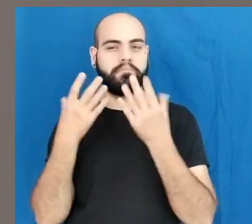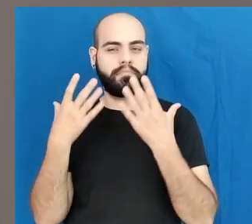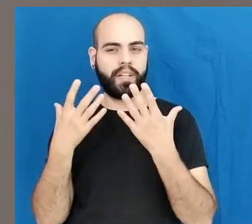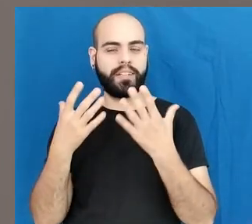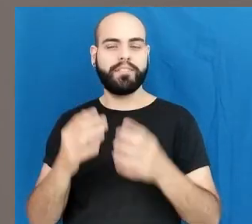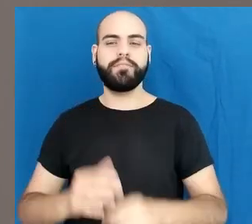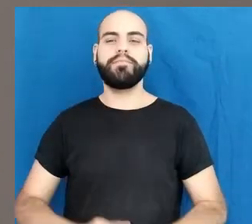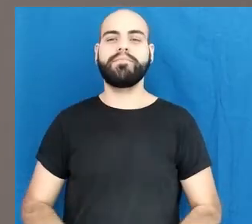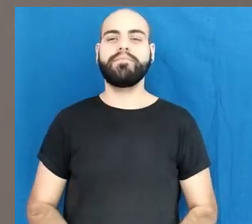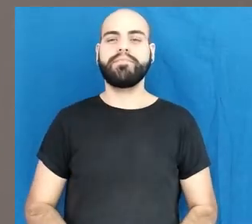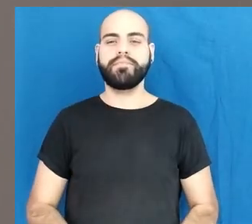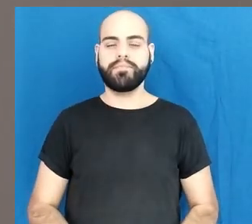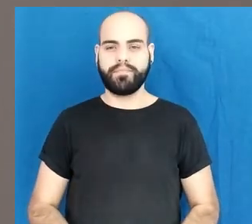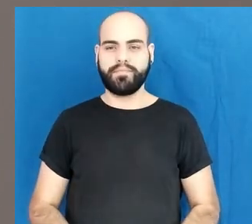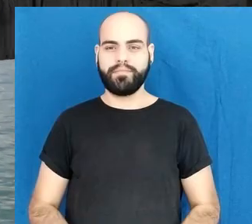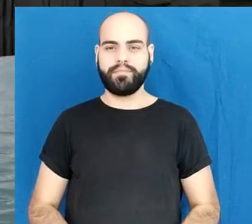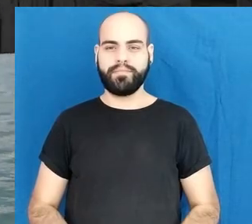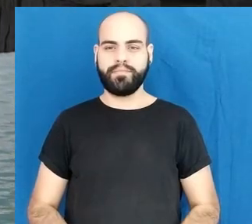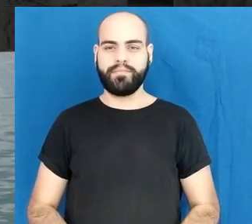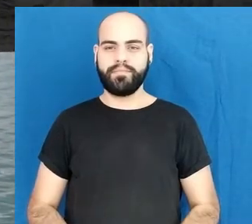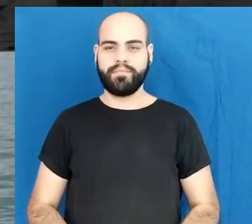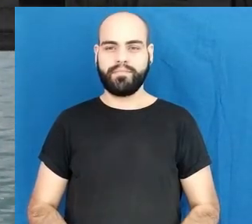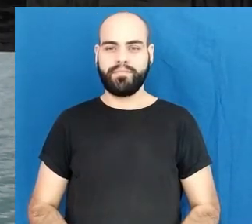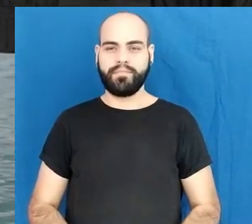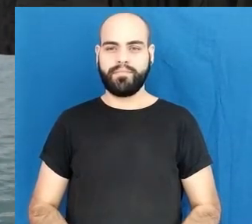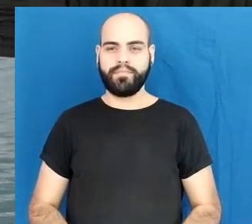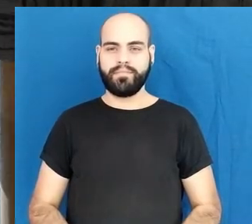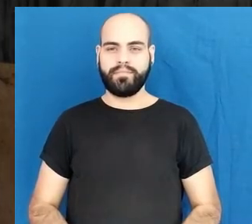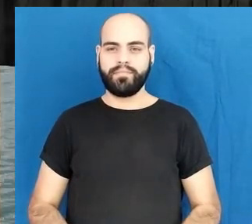foi muito bem sucedida.